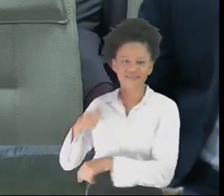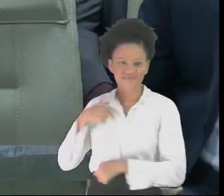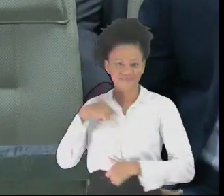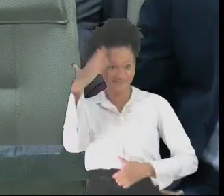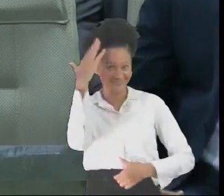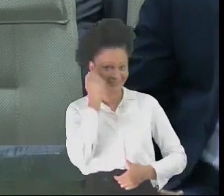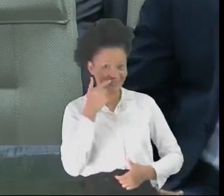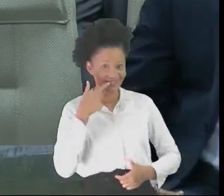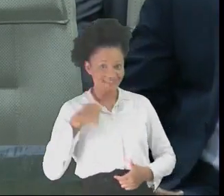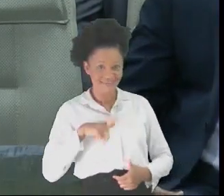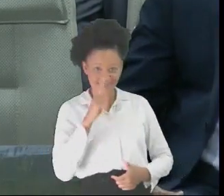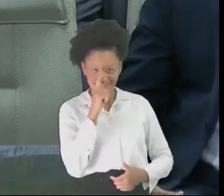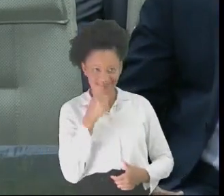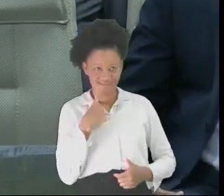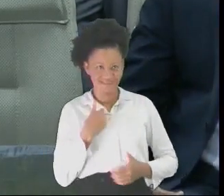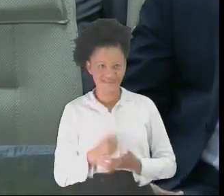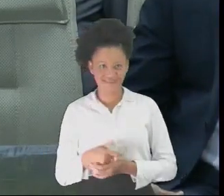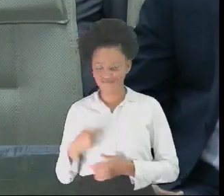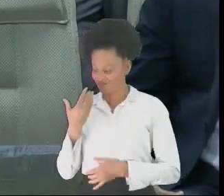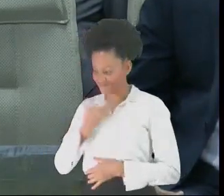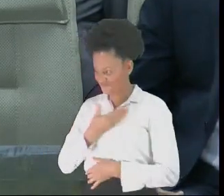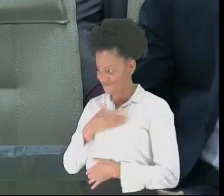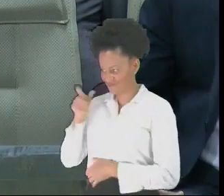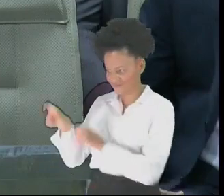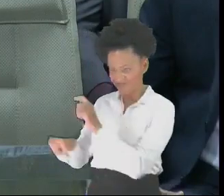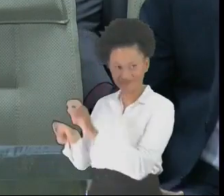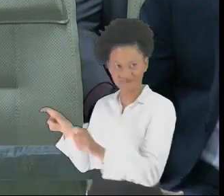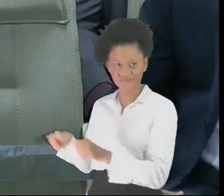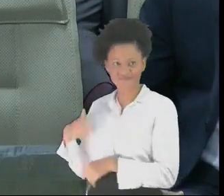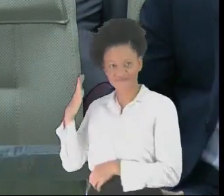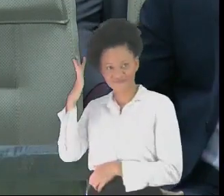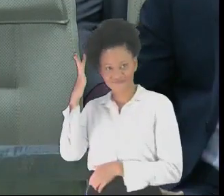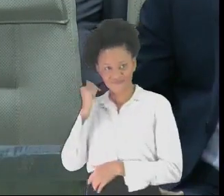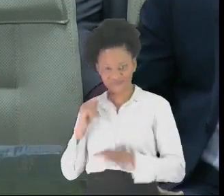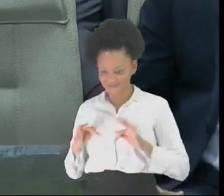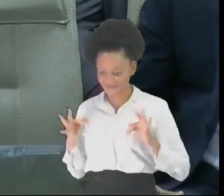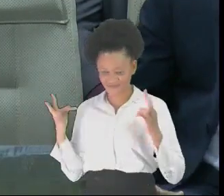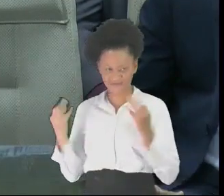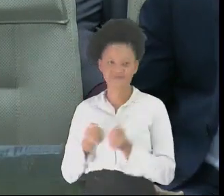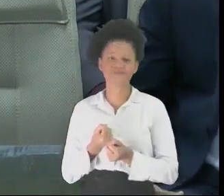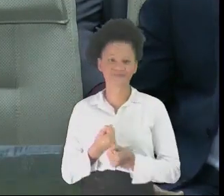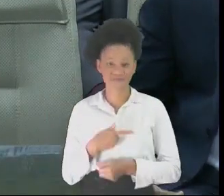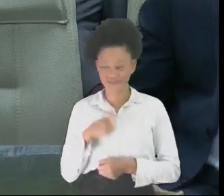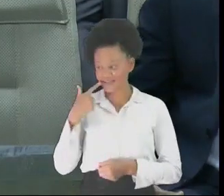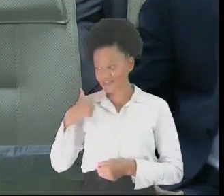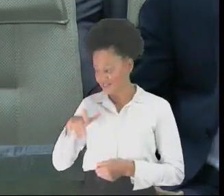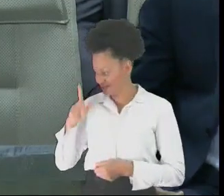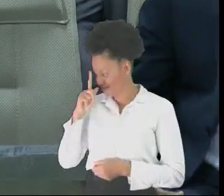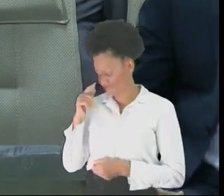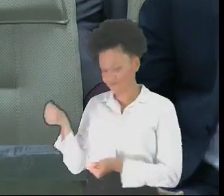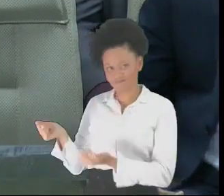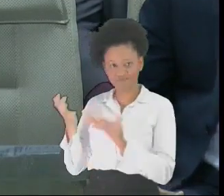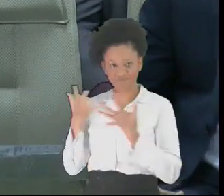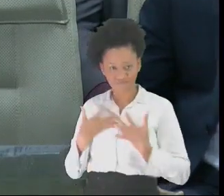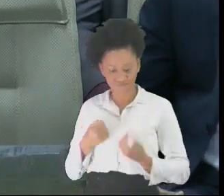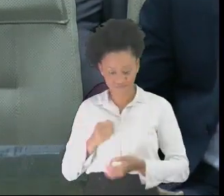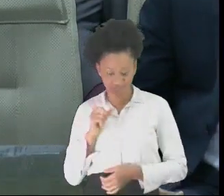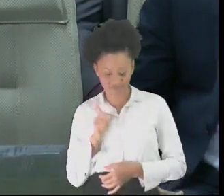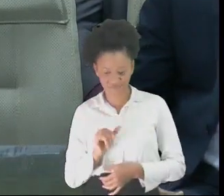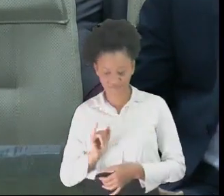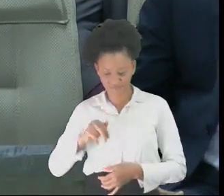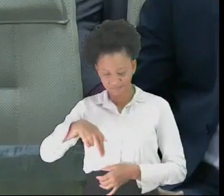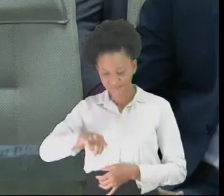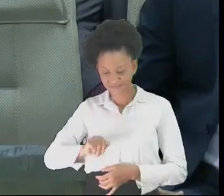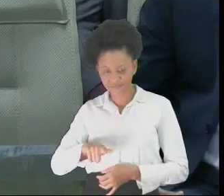grego. Mas são os meus amigos que sabem. Eles sabem de tudo do grego. E os meus amigos me disseram que a palavra iníquo, você